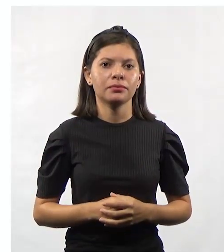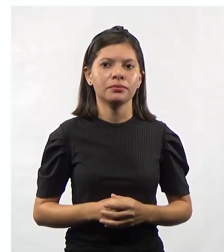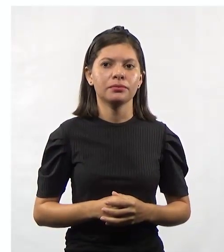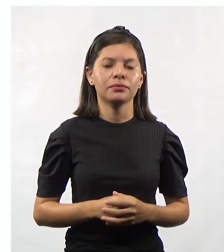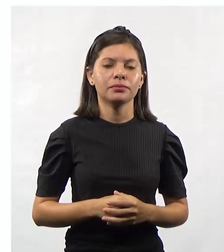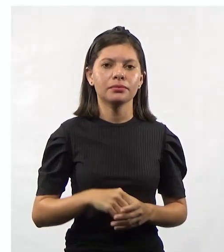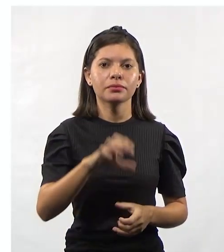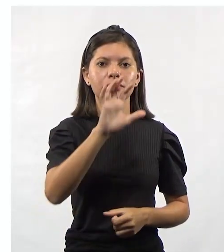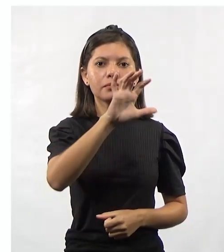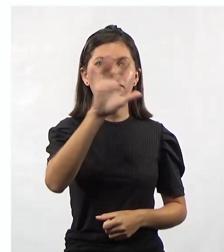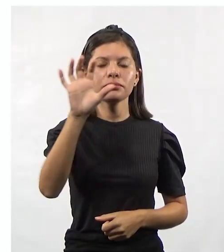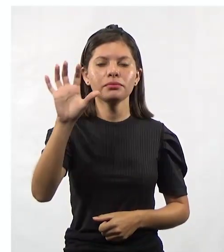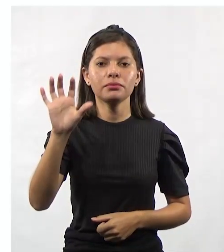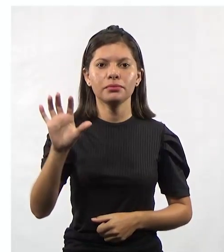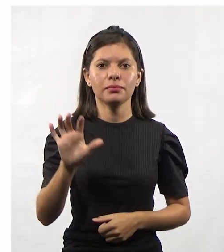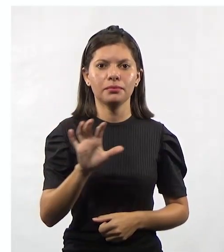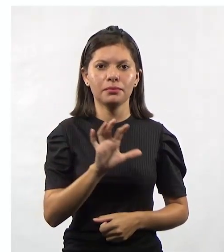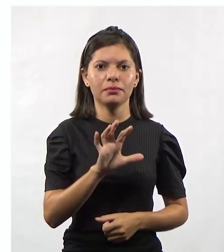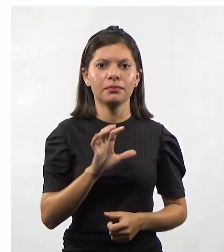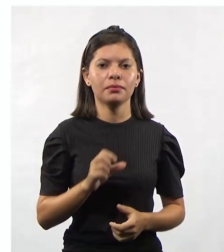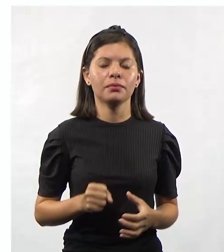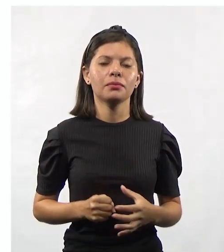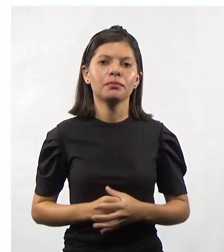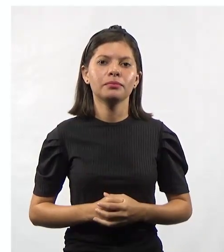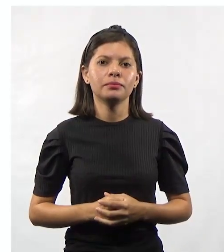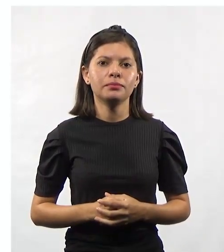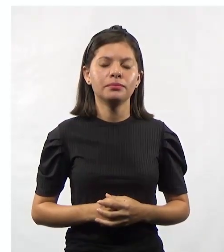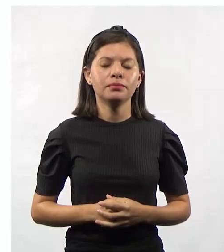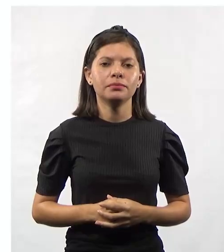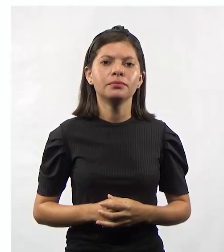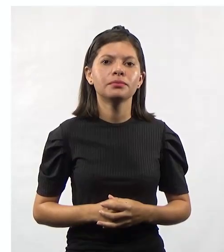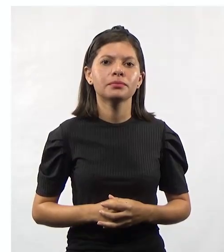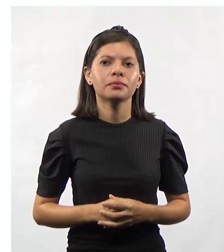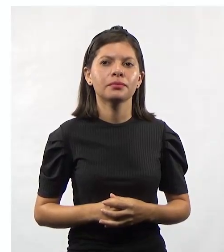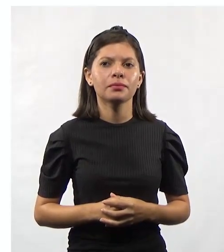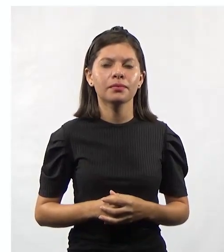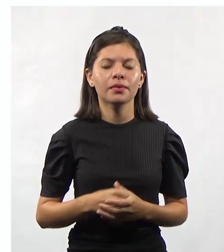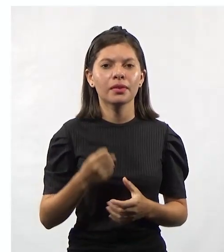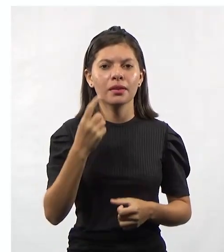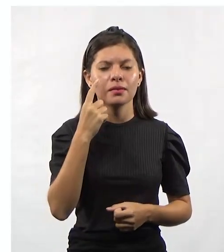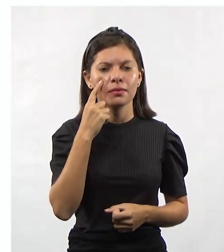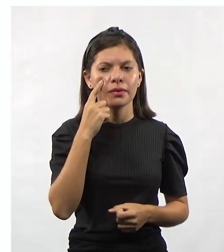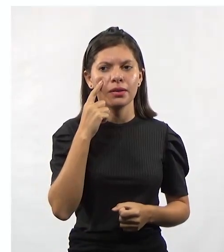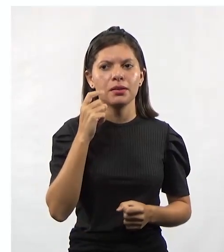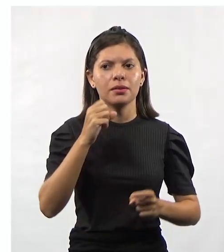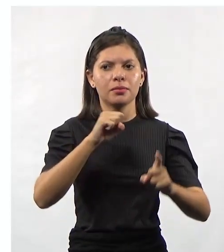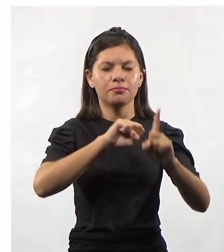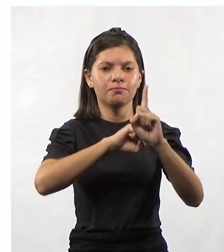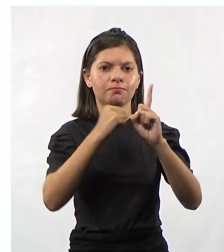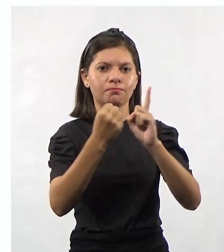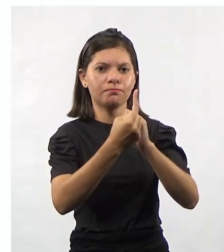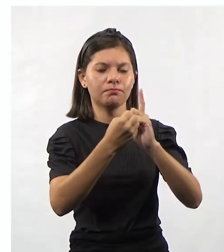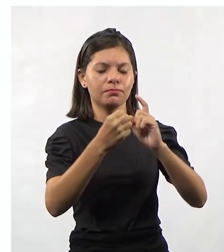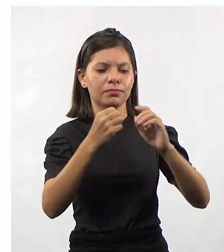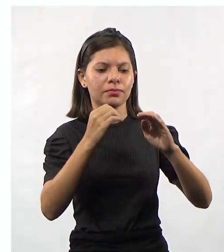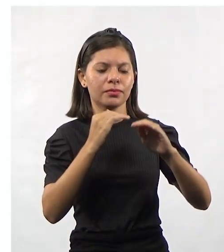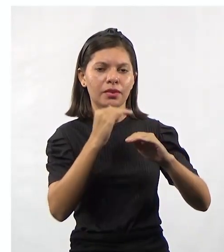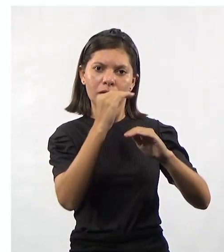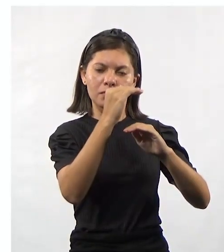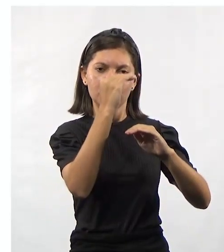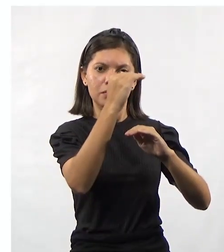regiões, né? Então, nós temos que ter em conta que